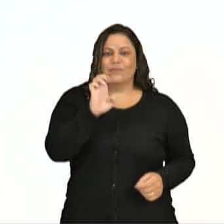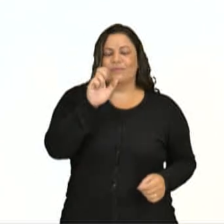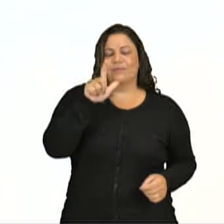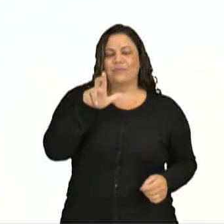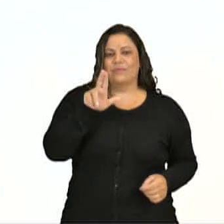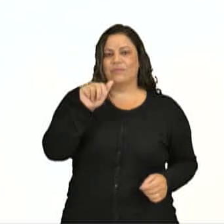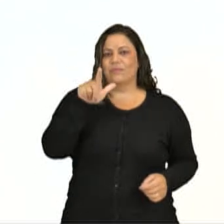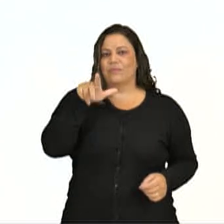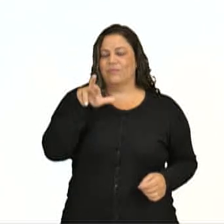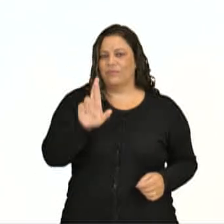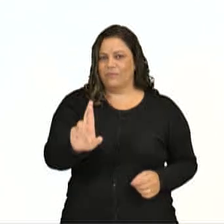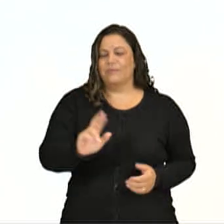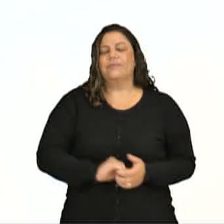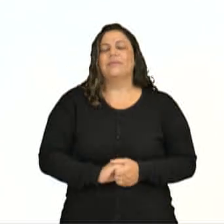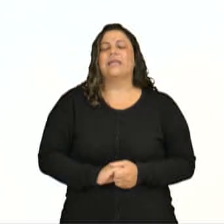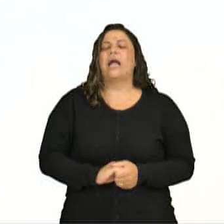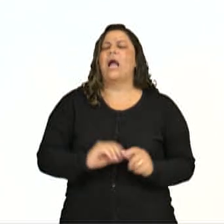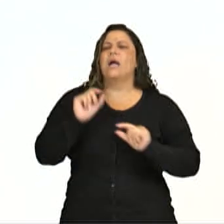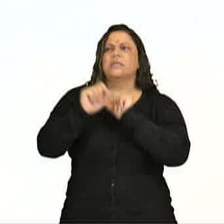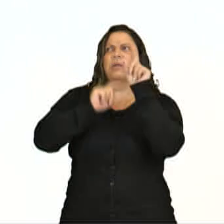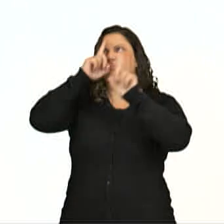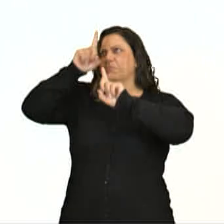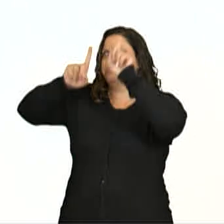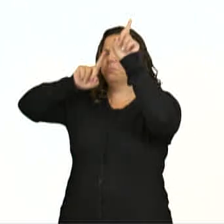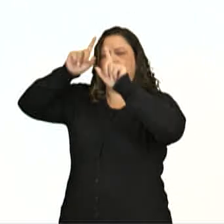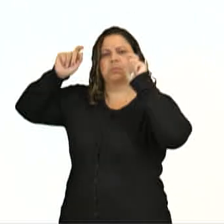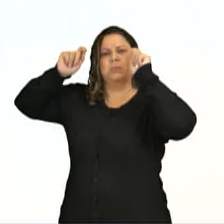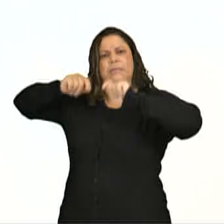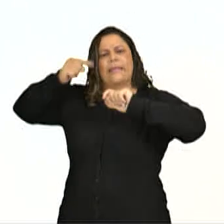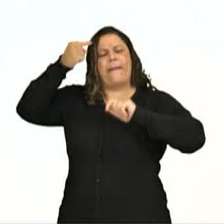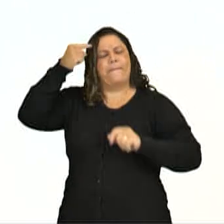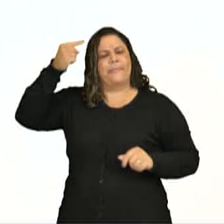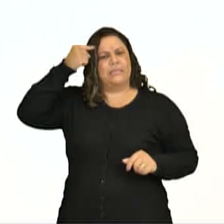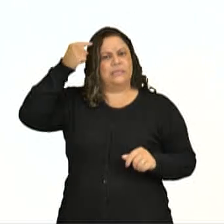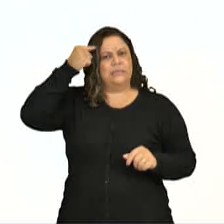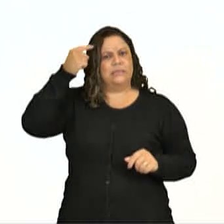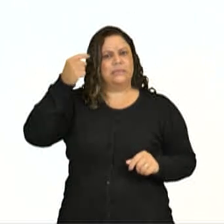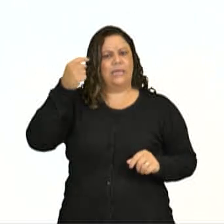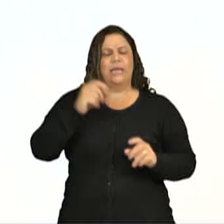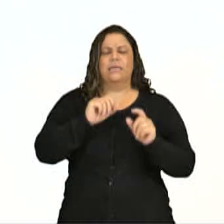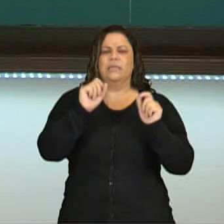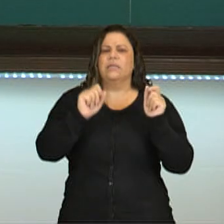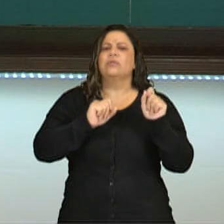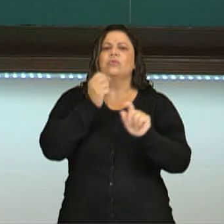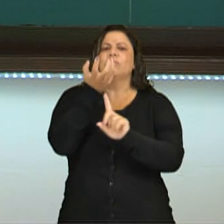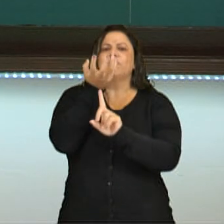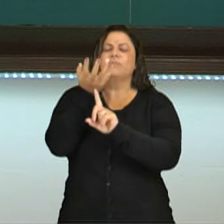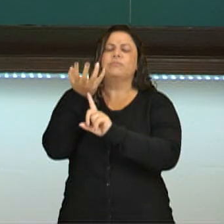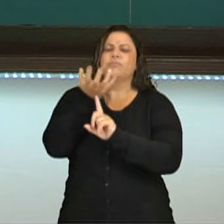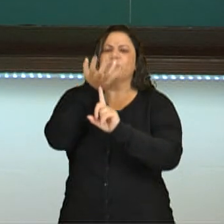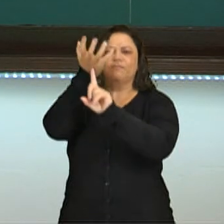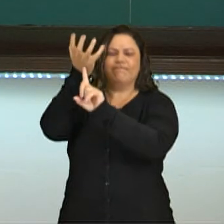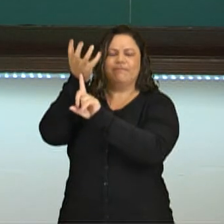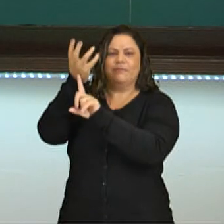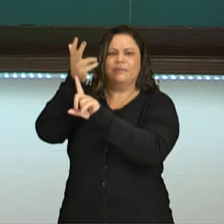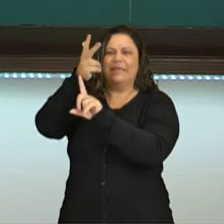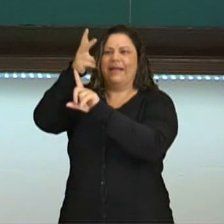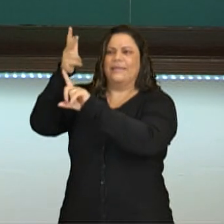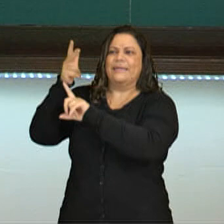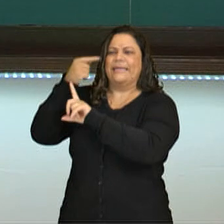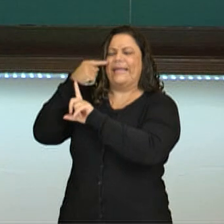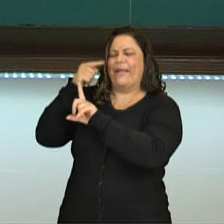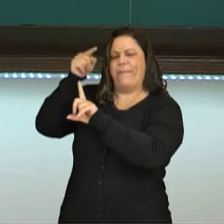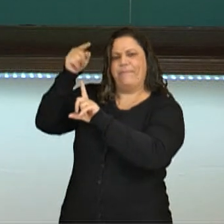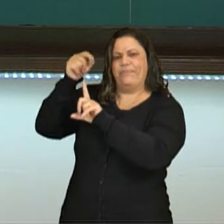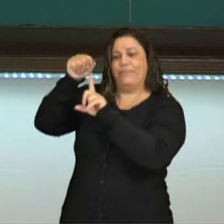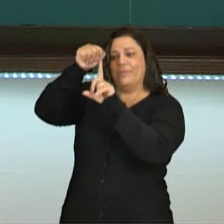ideia deles era que cada torre teria um raio de ação, e esse raio de